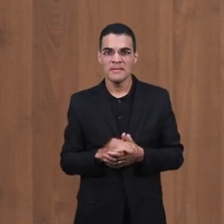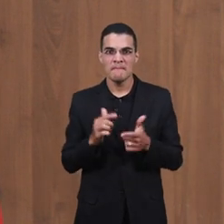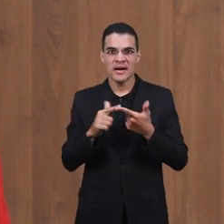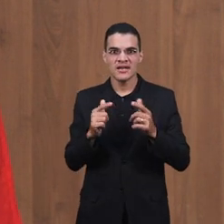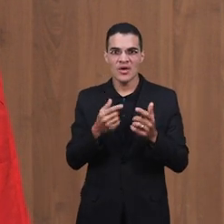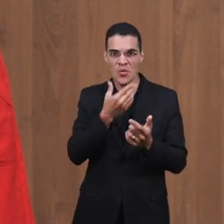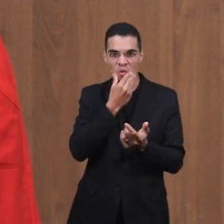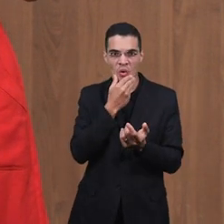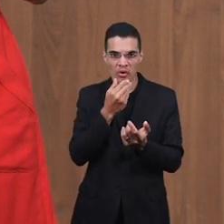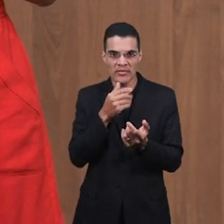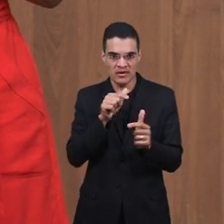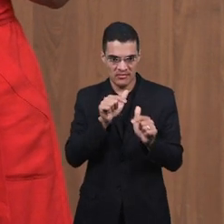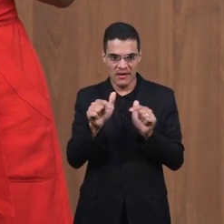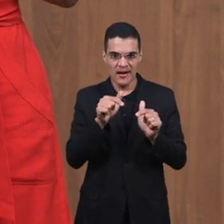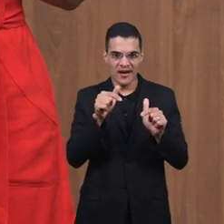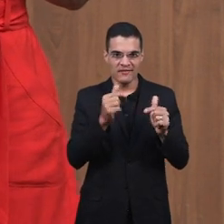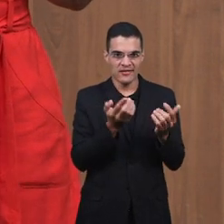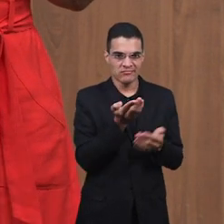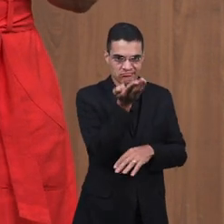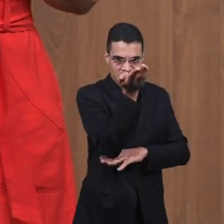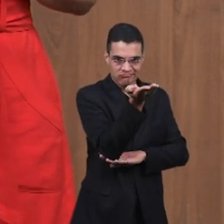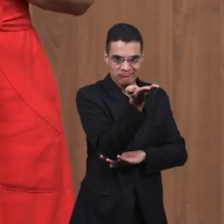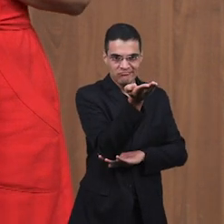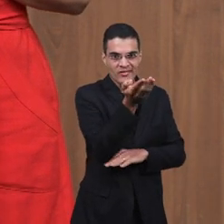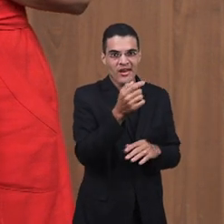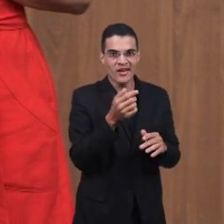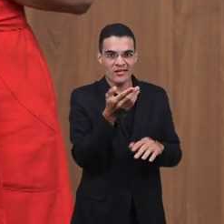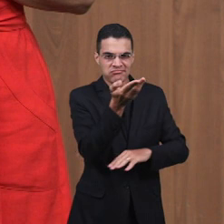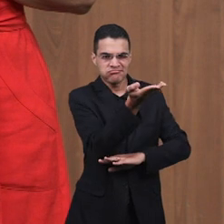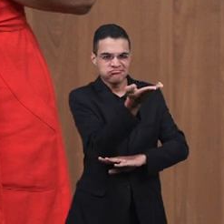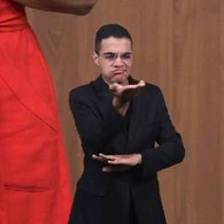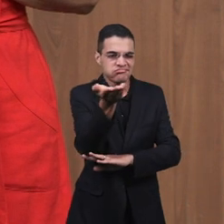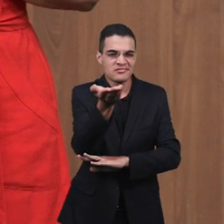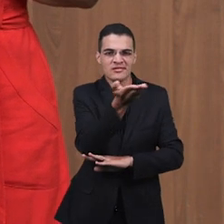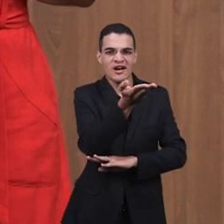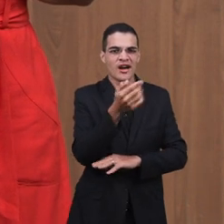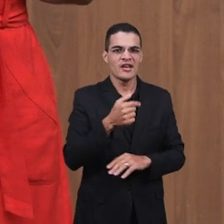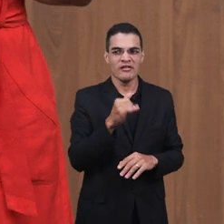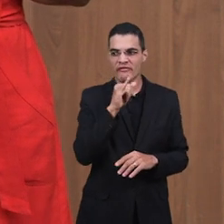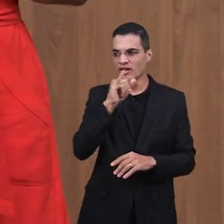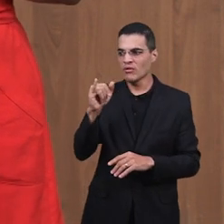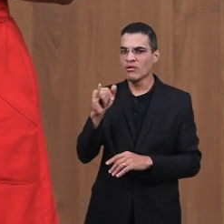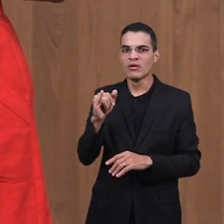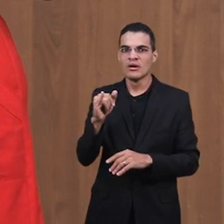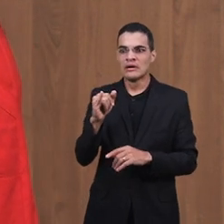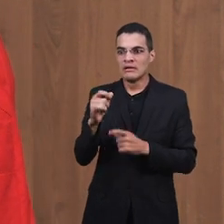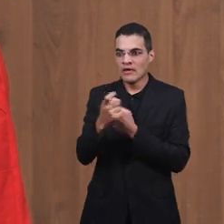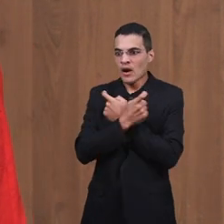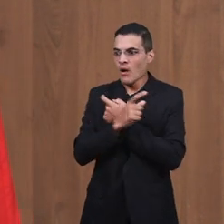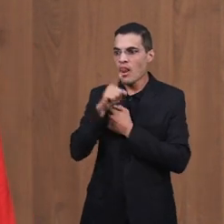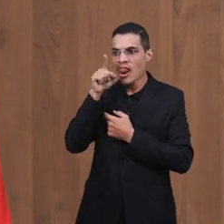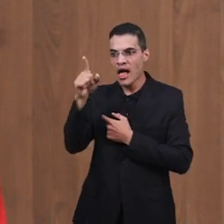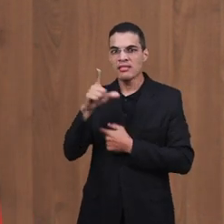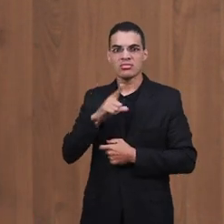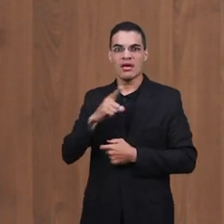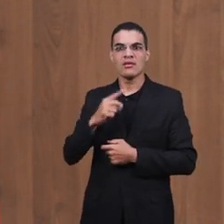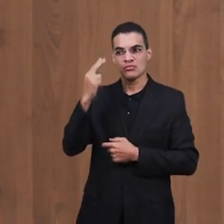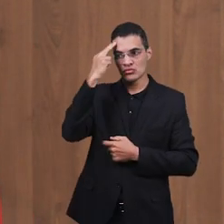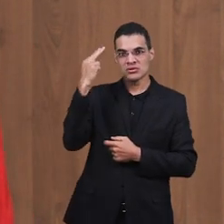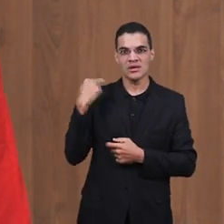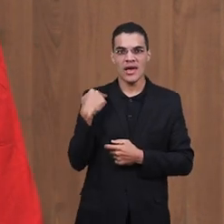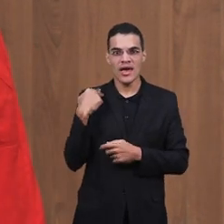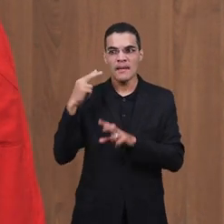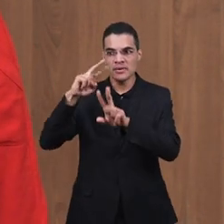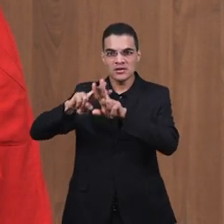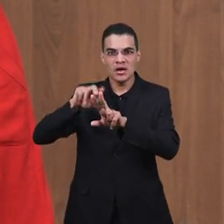copeiro se lembrou de José, que ainda estava na prisão, e contou ao rei tudo o que aconteceu